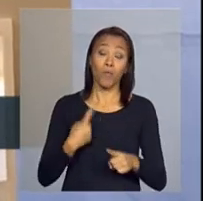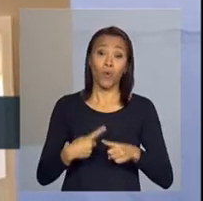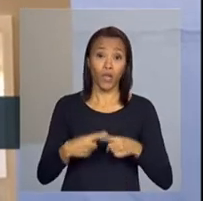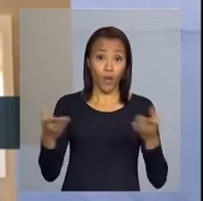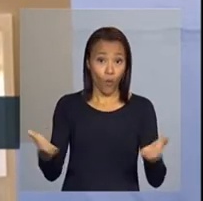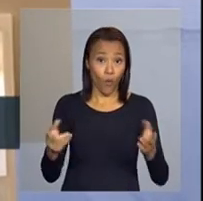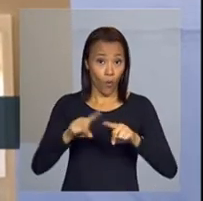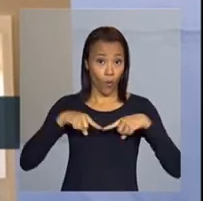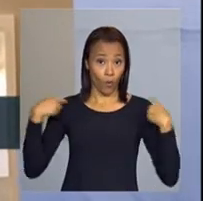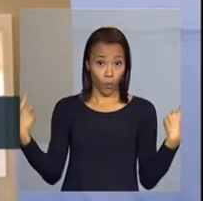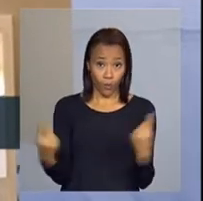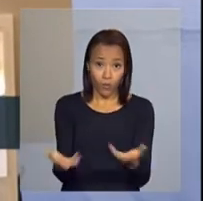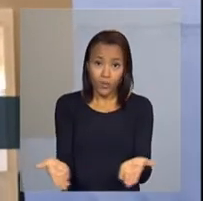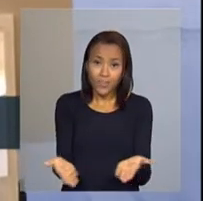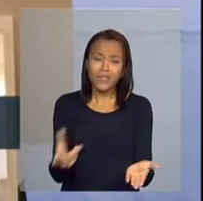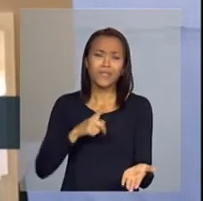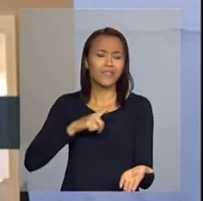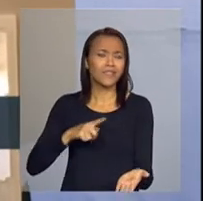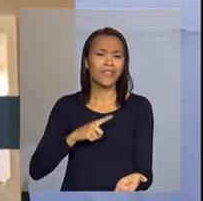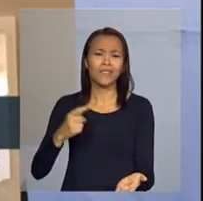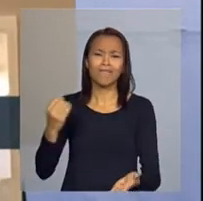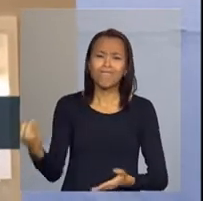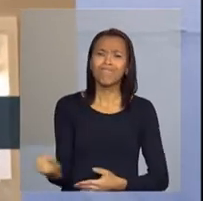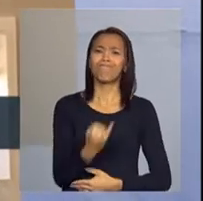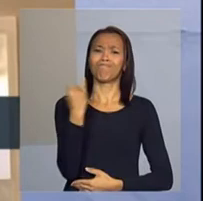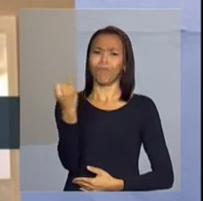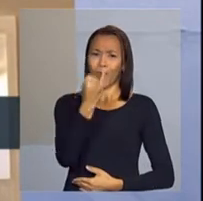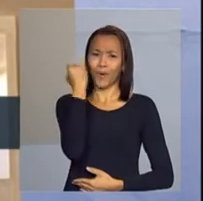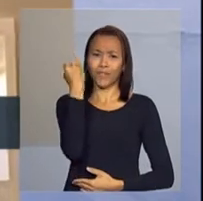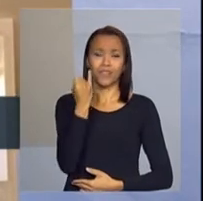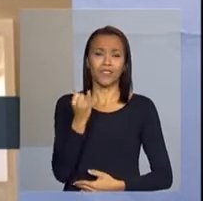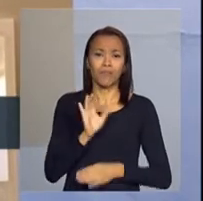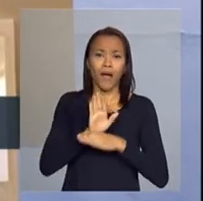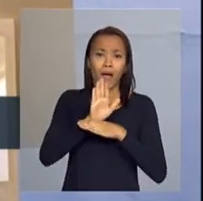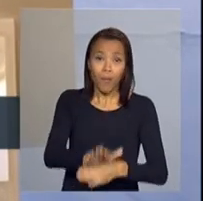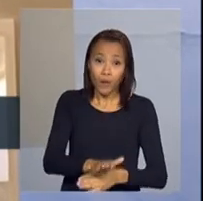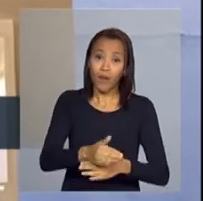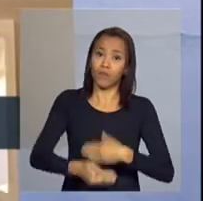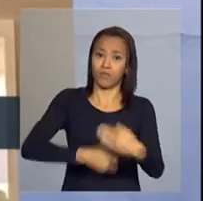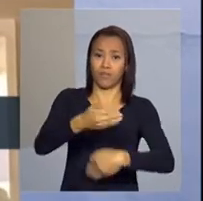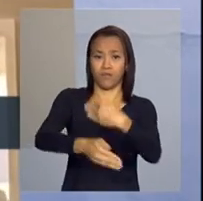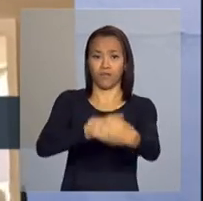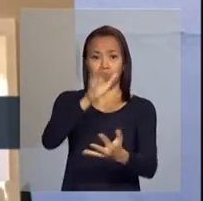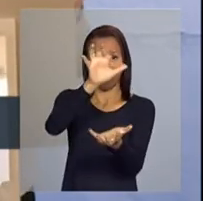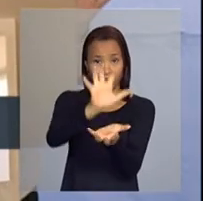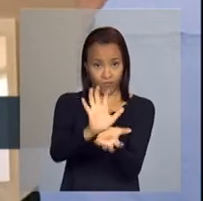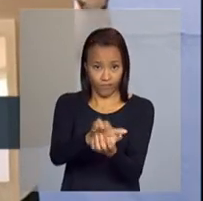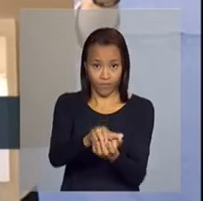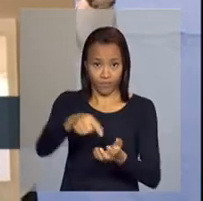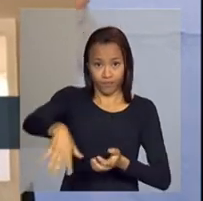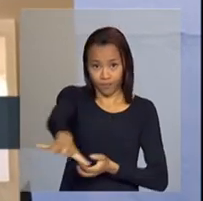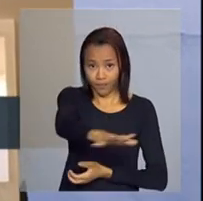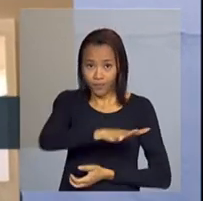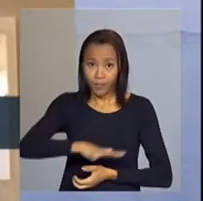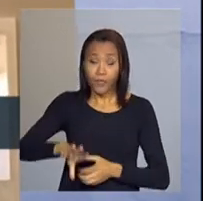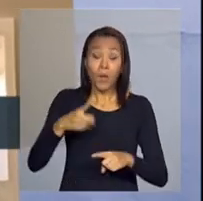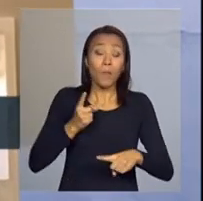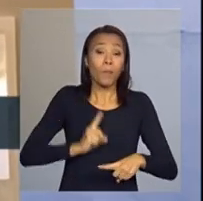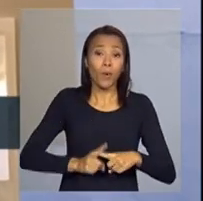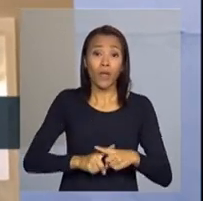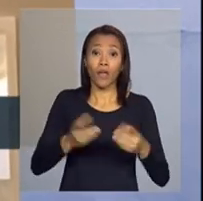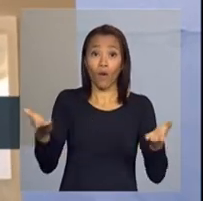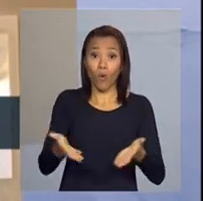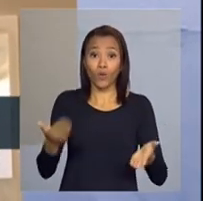tem um significado muito importante para o desenvolvimento de Pernambuco. Primeiro, porque hoje